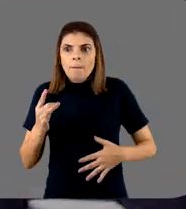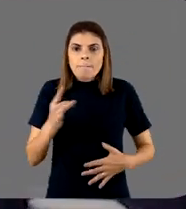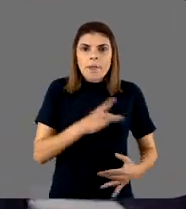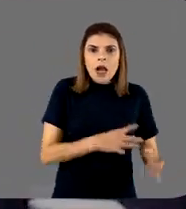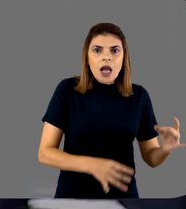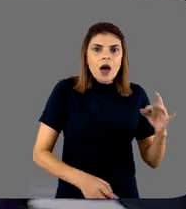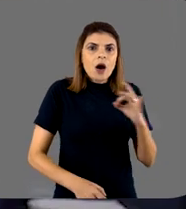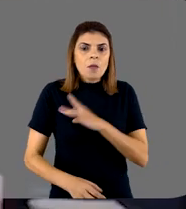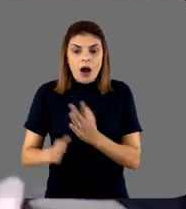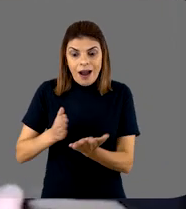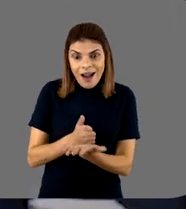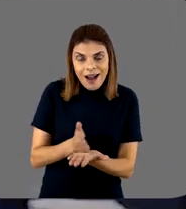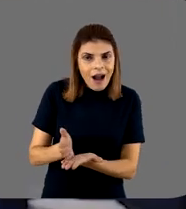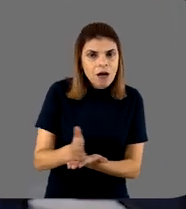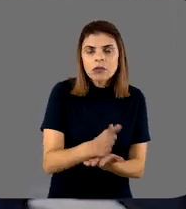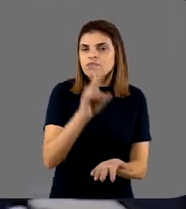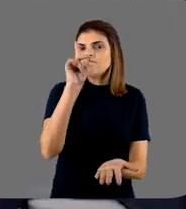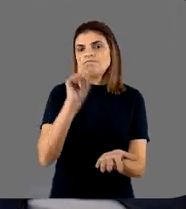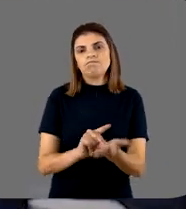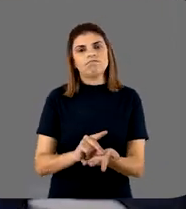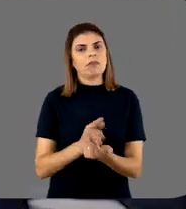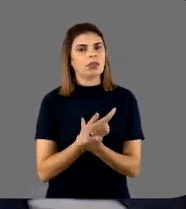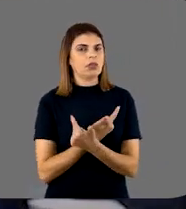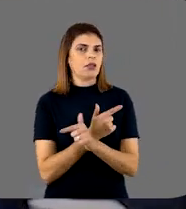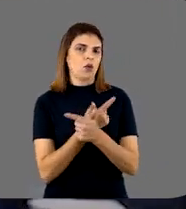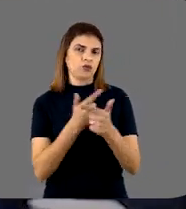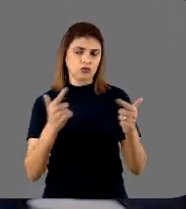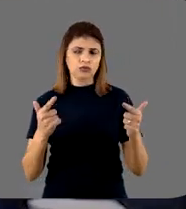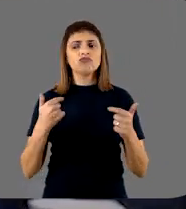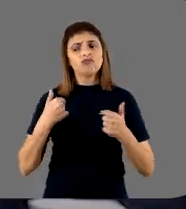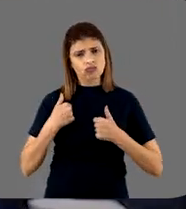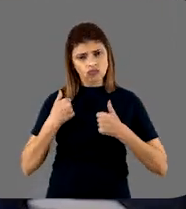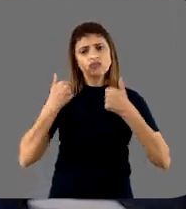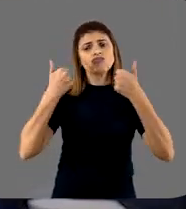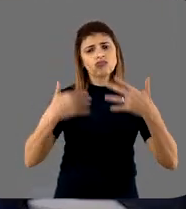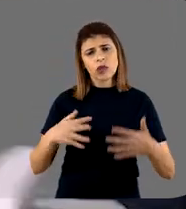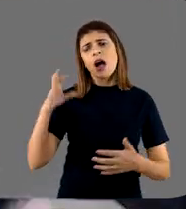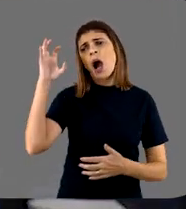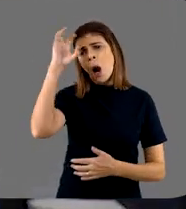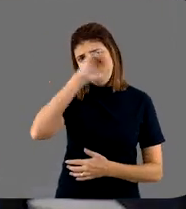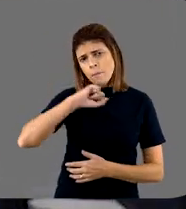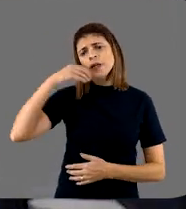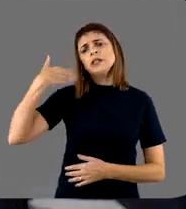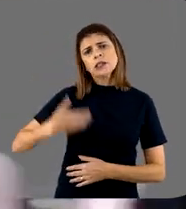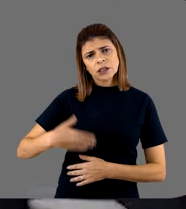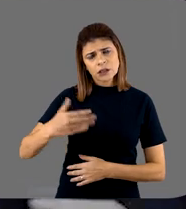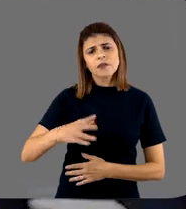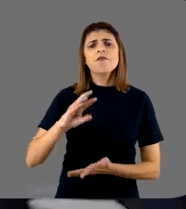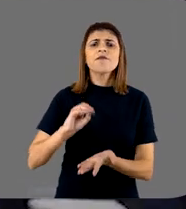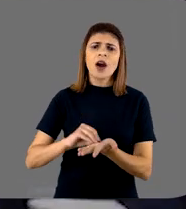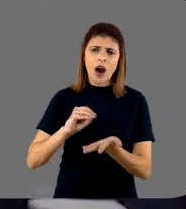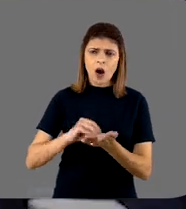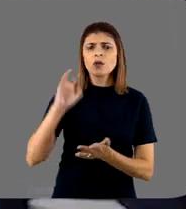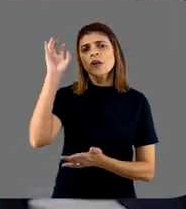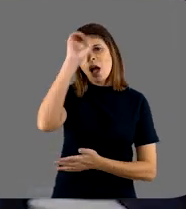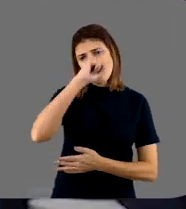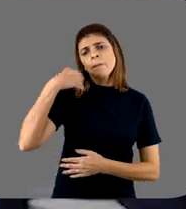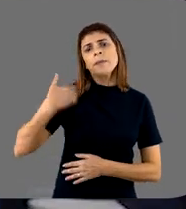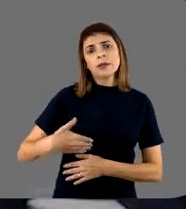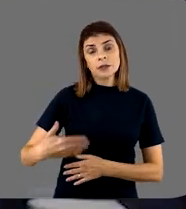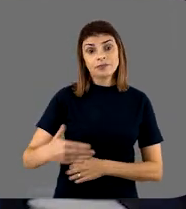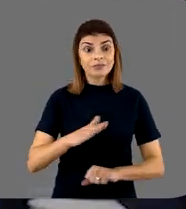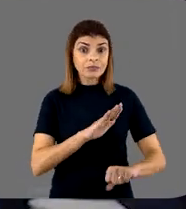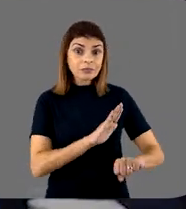desesperado, com muito medo e sem um caminho concreto a seguir, né? E como eu falei, a gente aprendeu muito, mas a gente ainda tem muito a aprender,